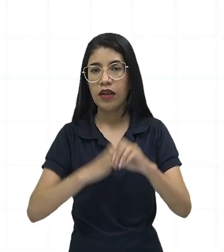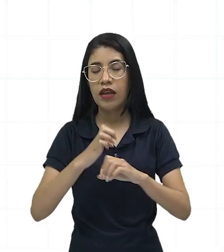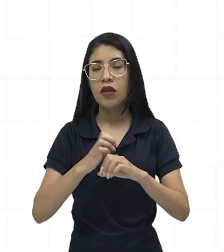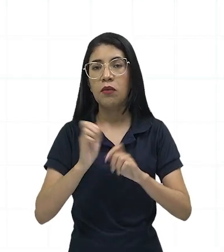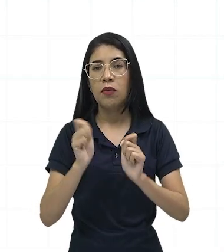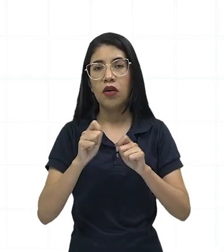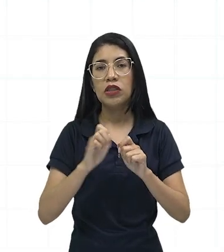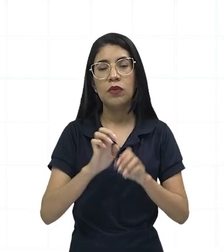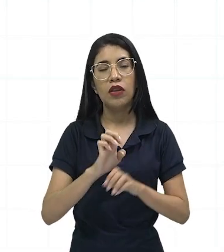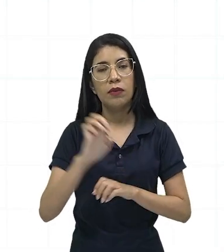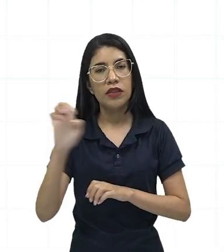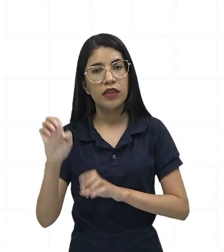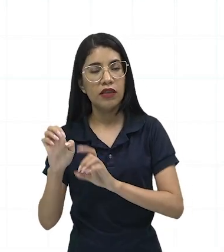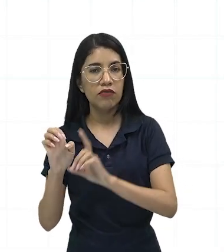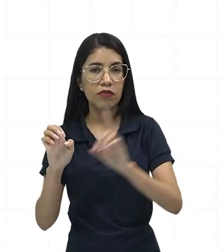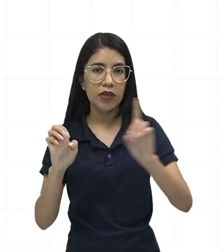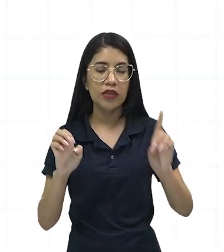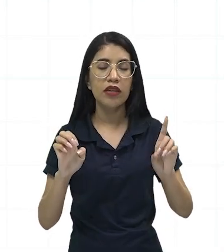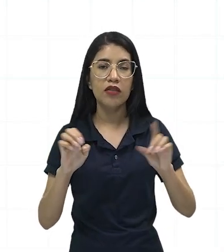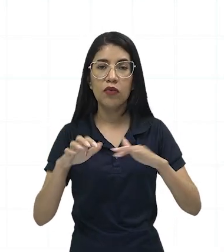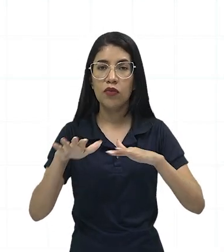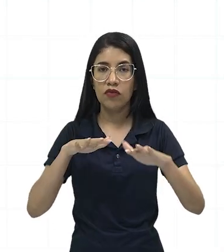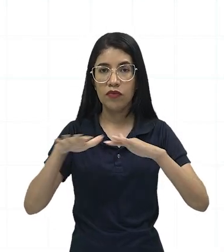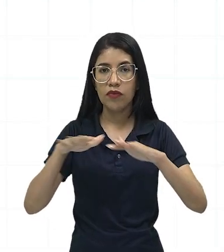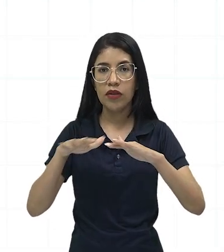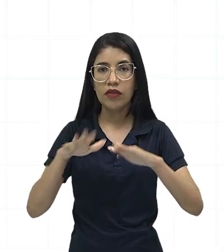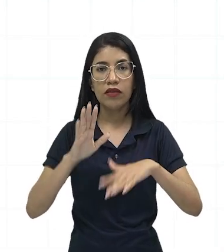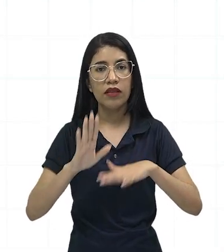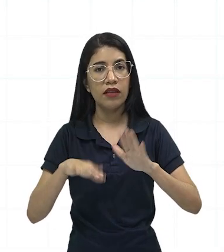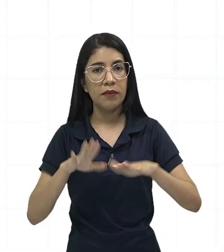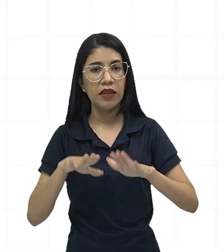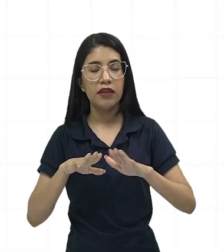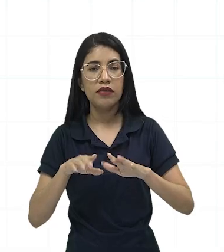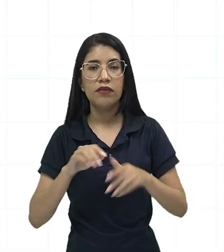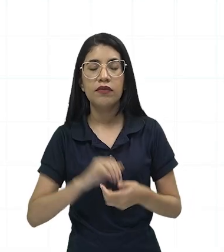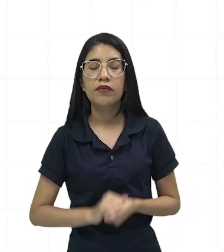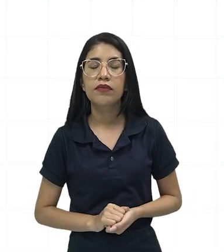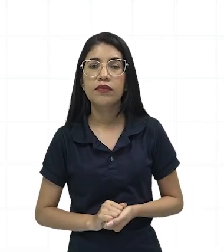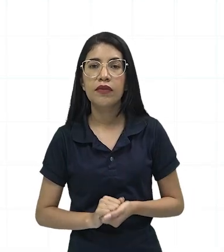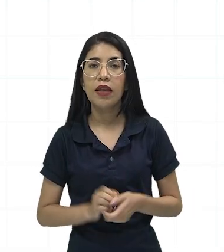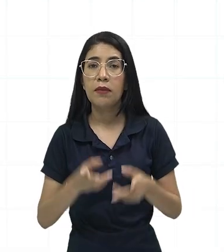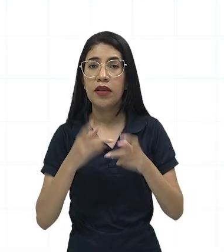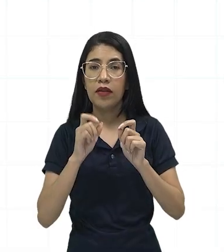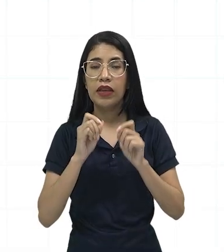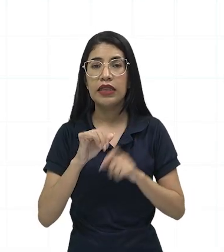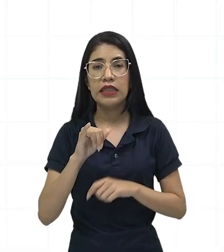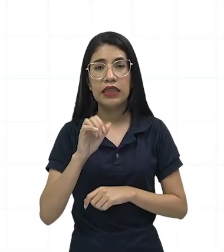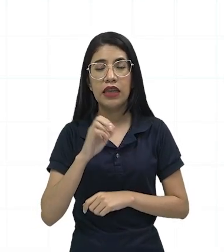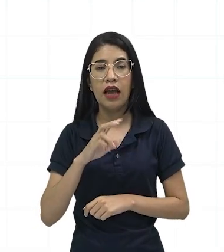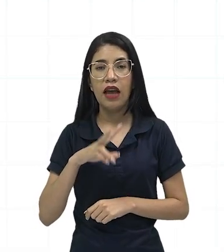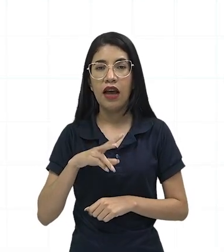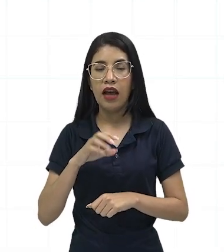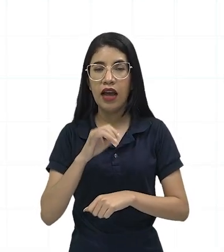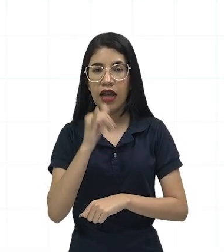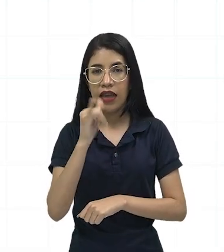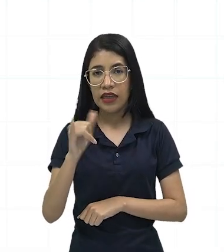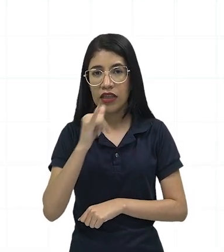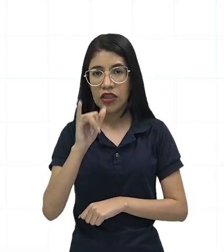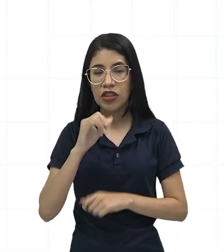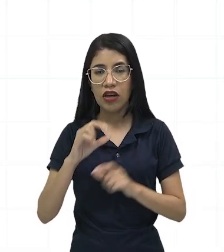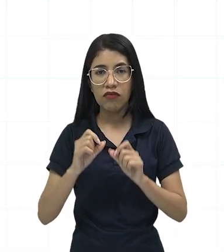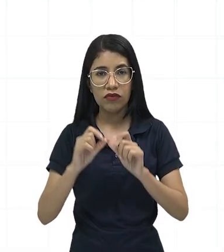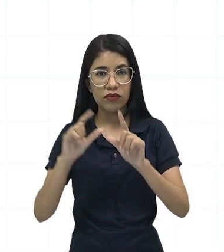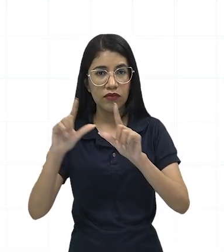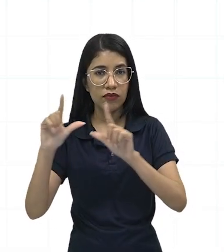para a esquerda, outra hora se movimentem para a direita. Observem vocês que quando eu aumentar a energia dessa